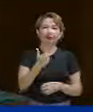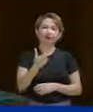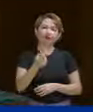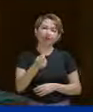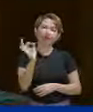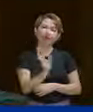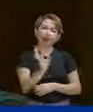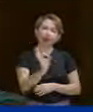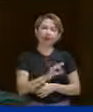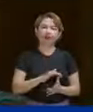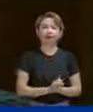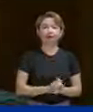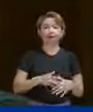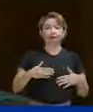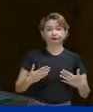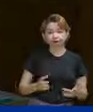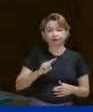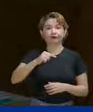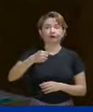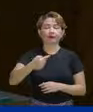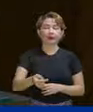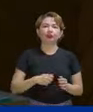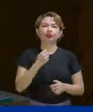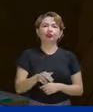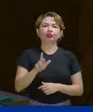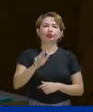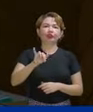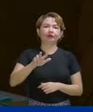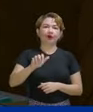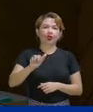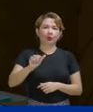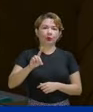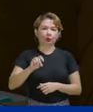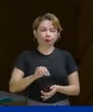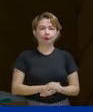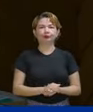20%. Na sequência, o juiz Rivaldo Valente